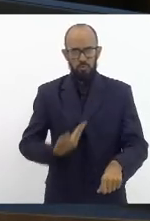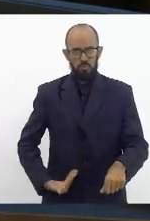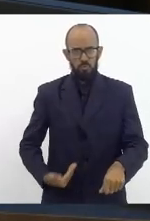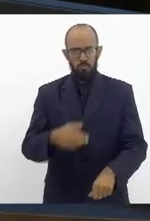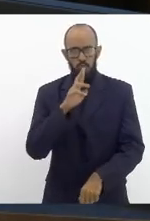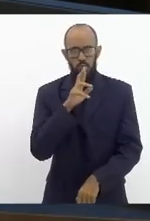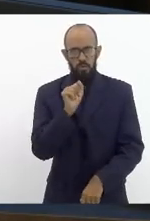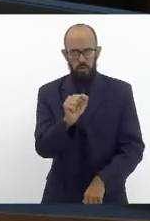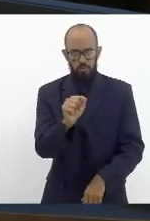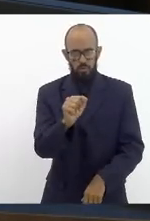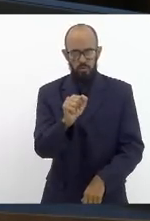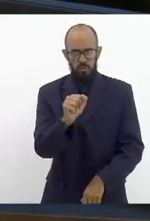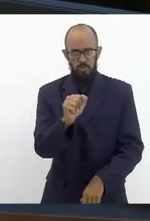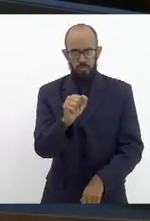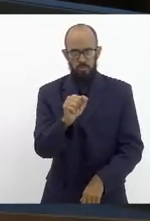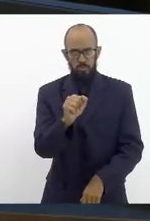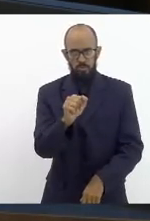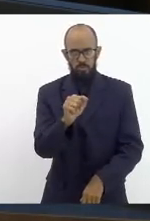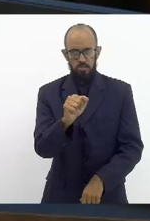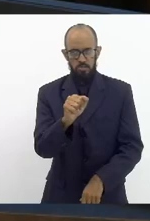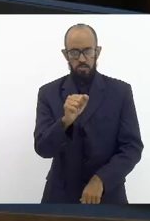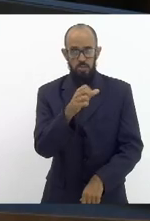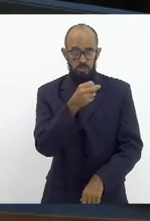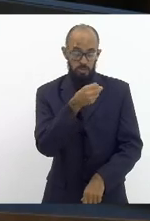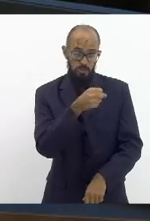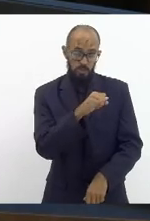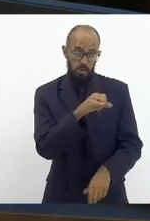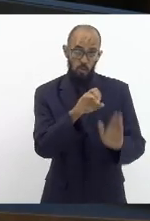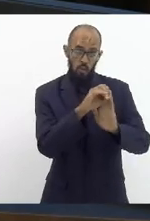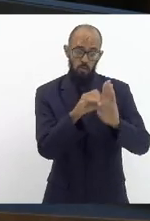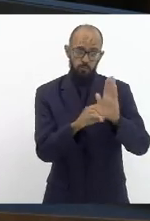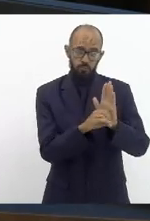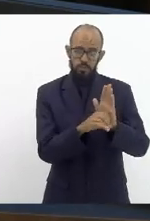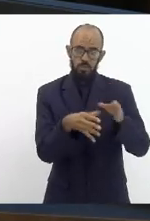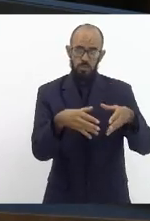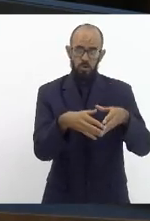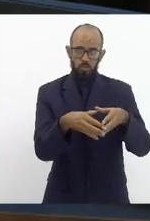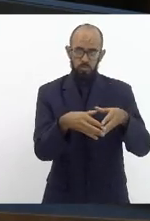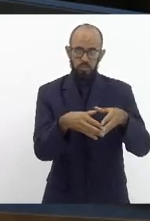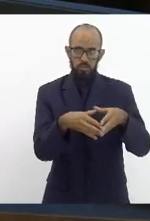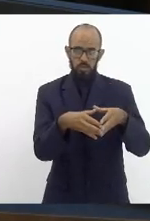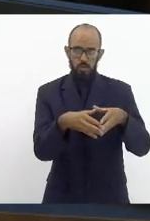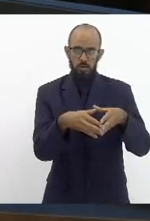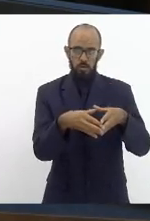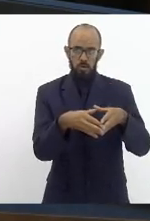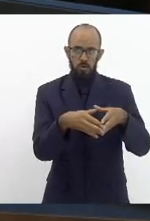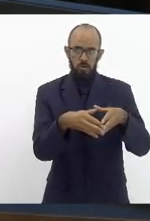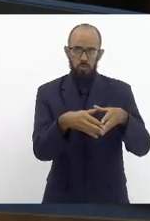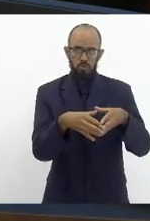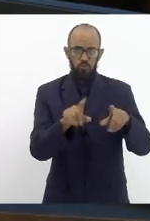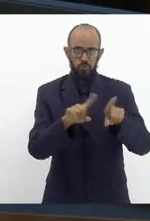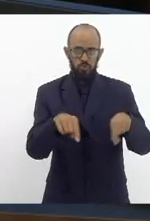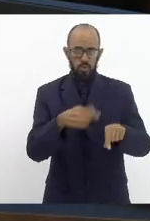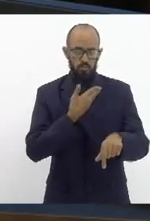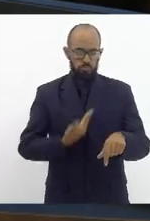Rodrigo Amorim. Ora, se o ofício é da Comissão de Servidores Públicos, por que diabos a Polícia Civil não responde para a Comissão de Servidores Públicos?